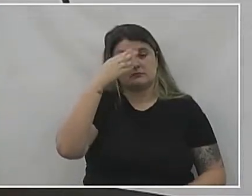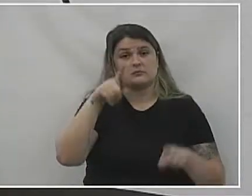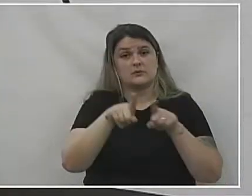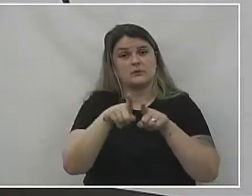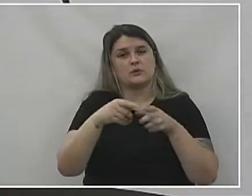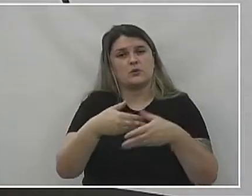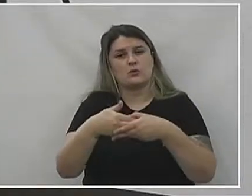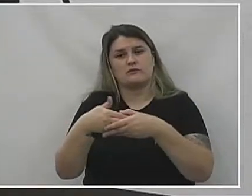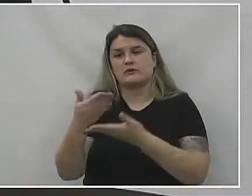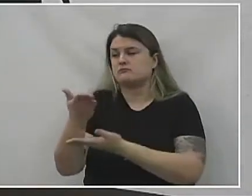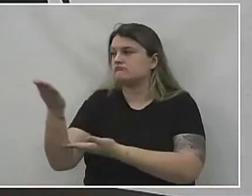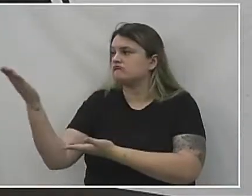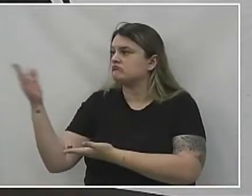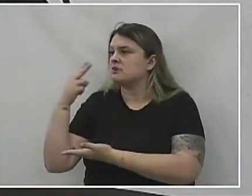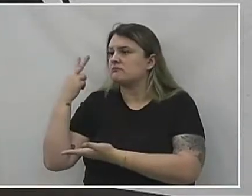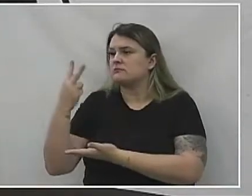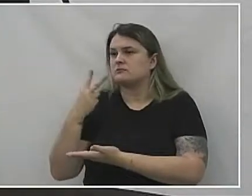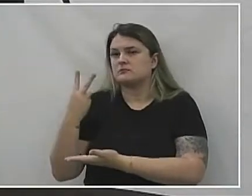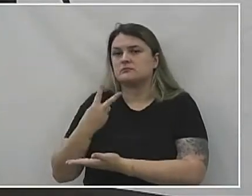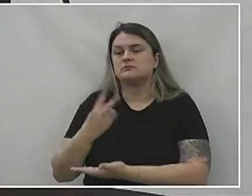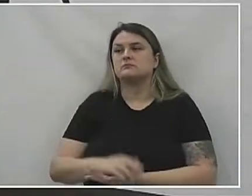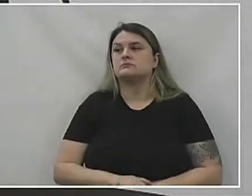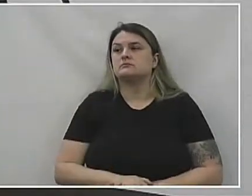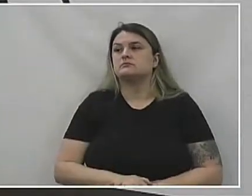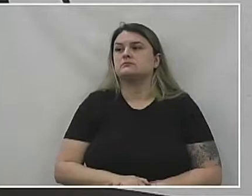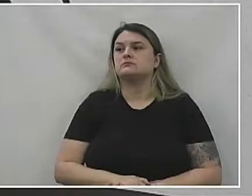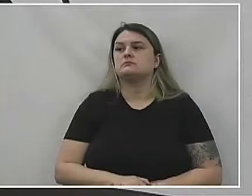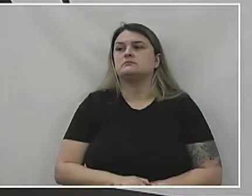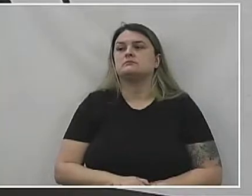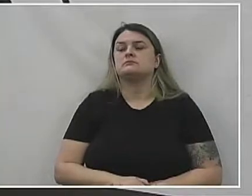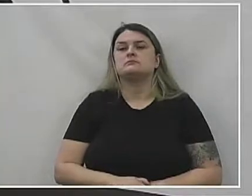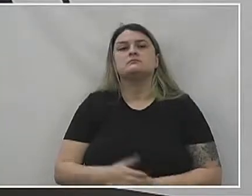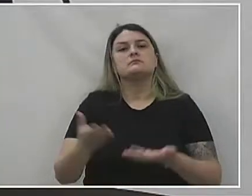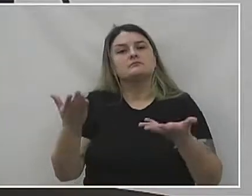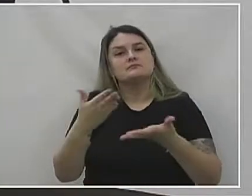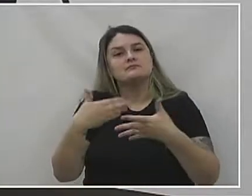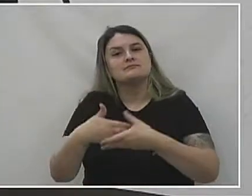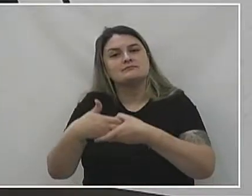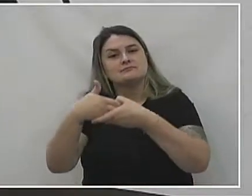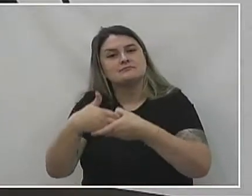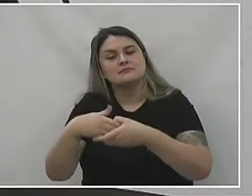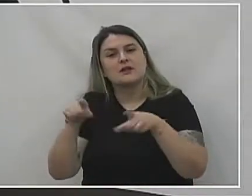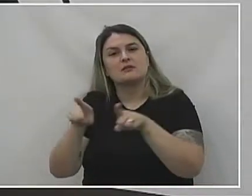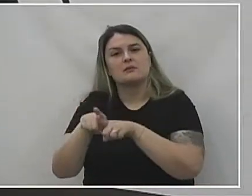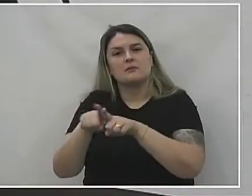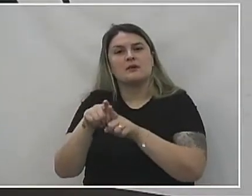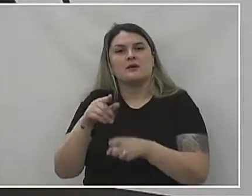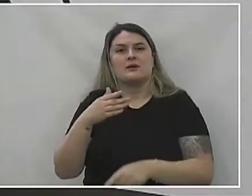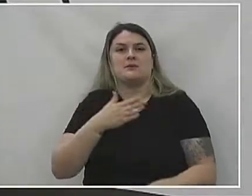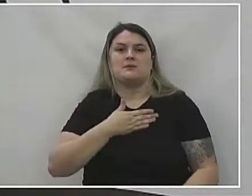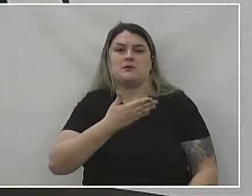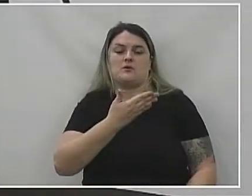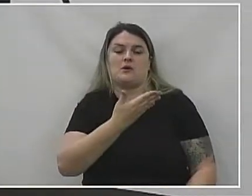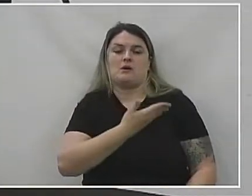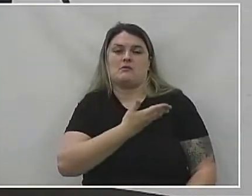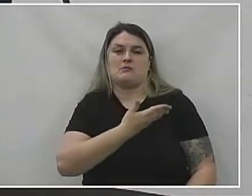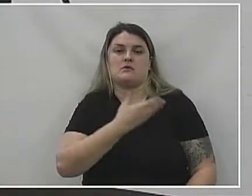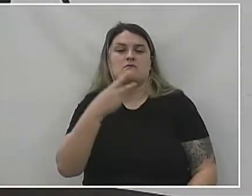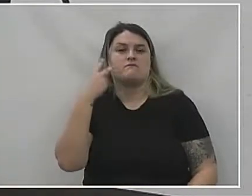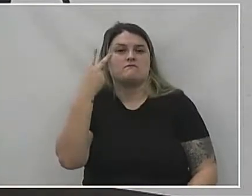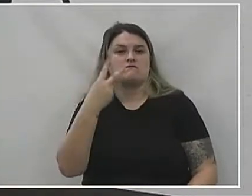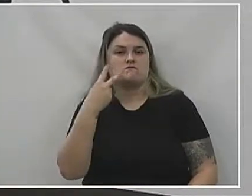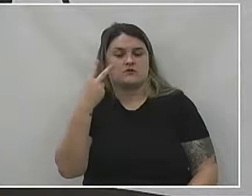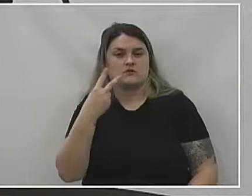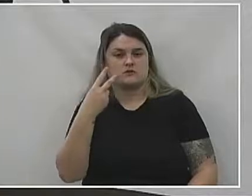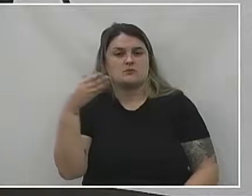complementares todos os meus colegas vereadores quero cumprimentar também o meu colega de partido o vereador que está